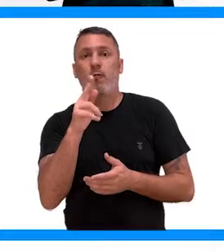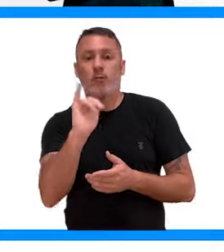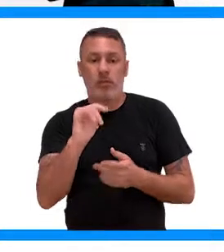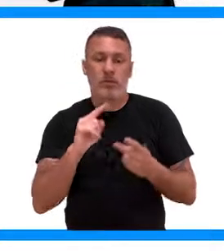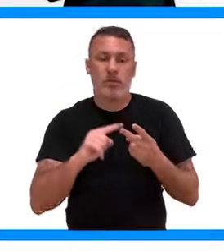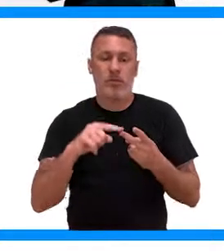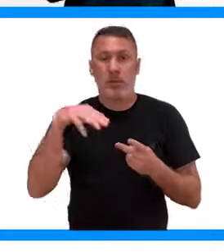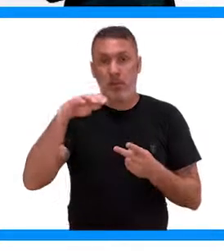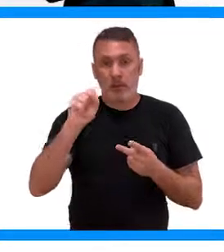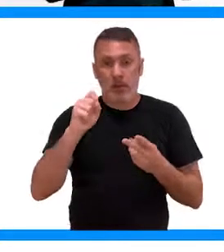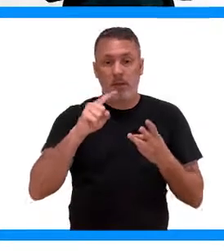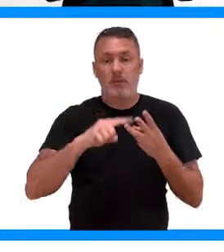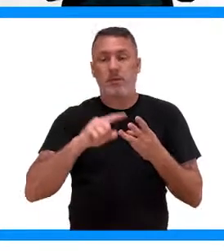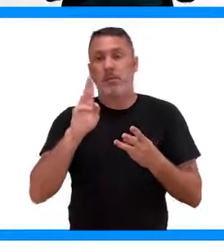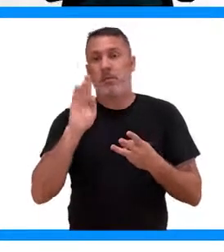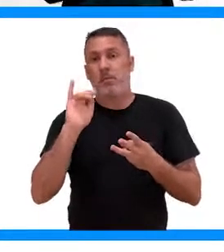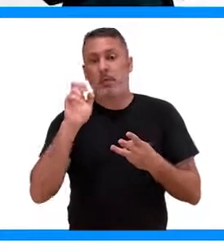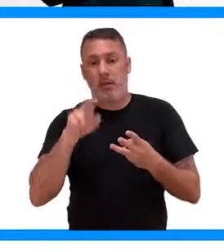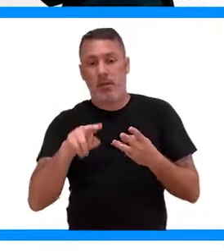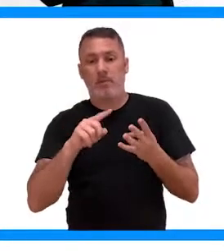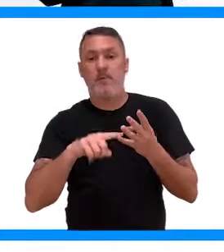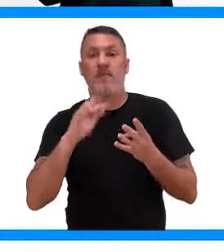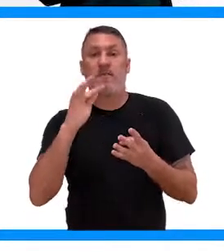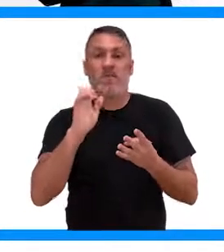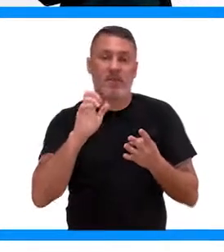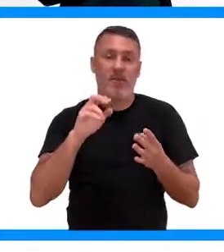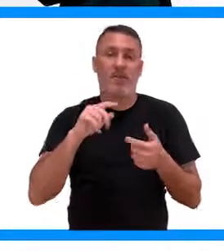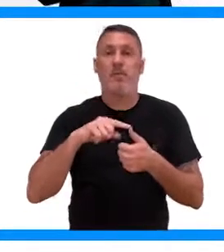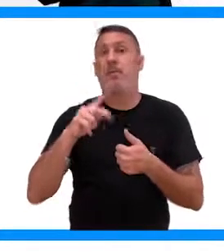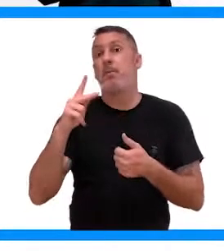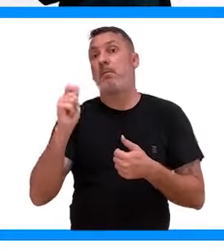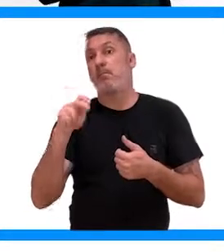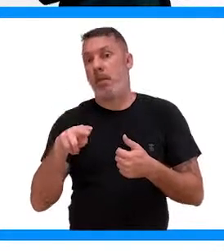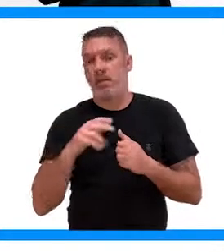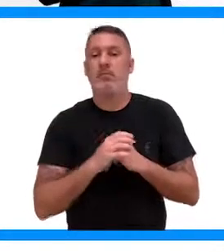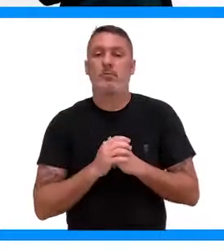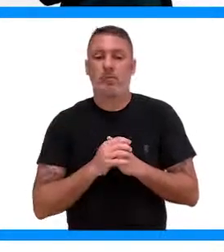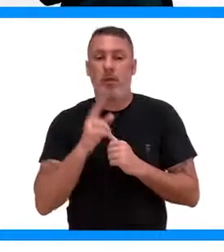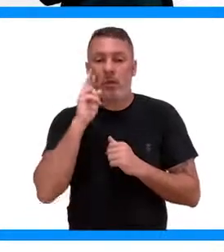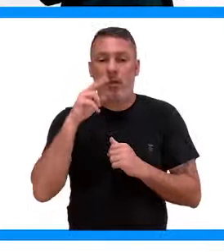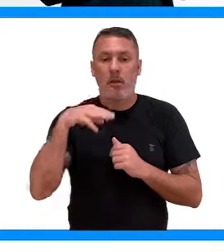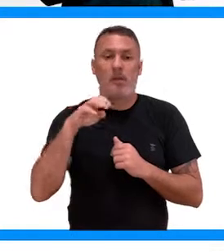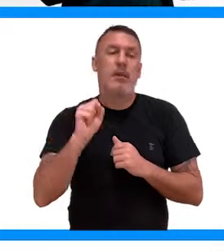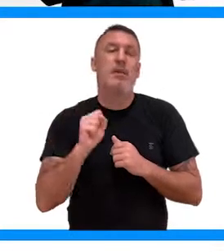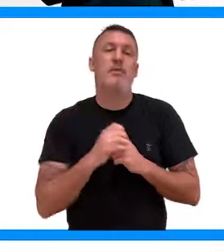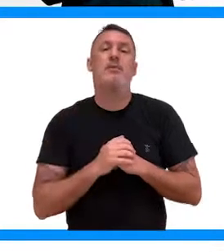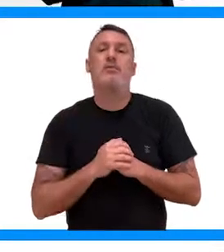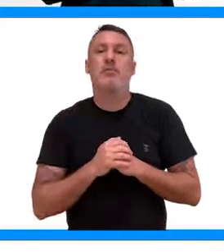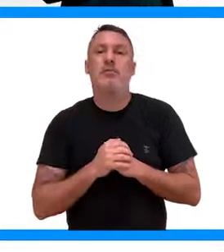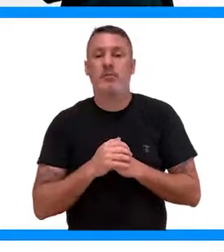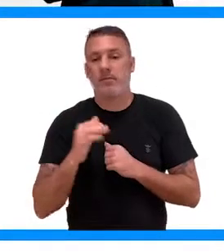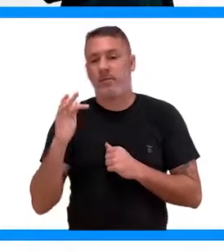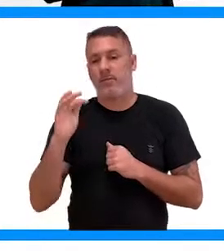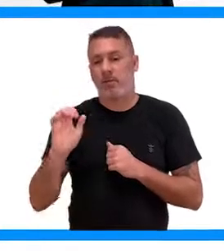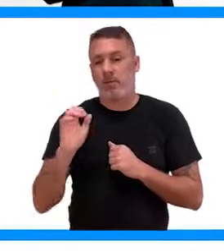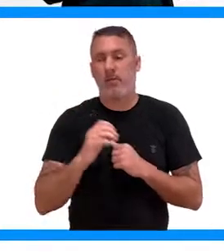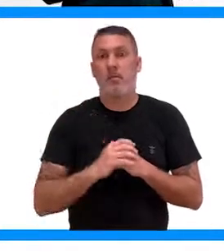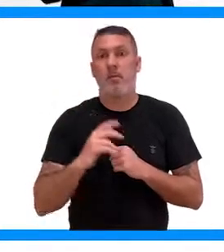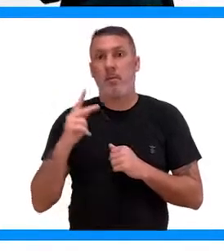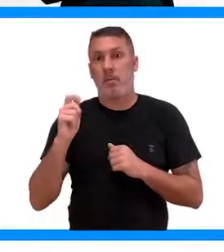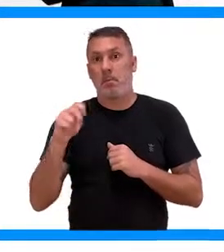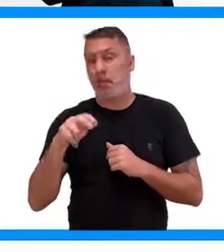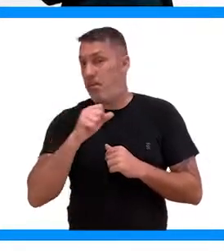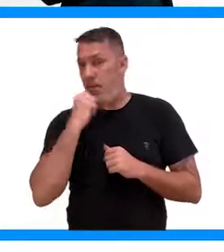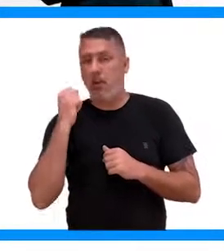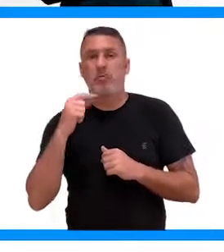Exemplos: fui, mes, bien, fe e pan. Observem aí que mes,